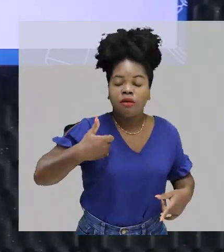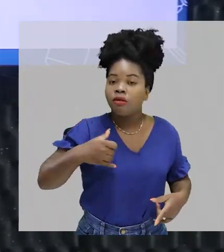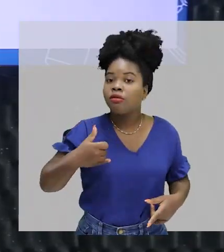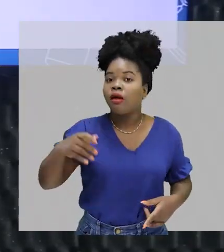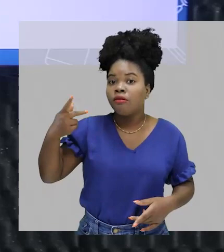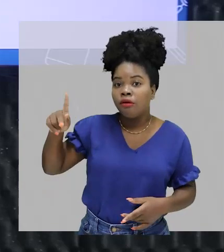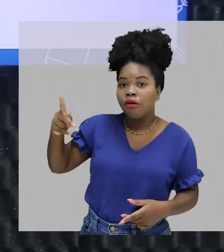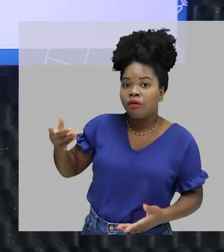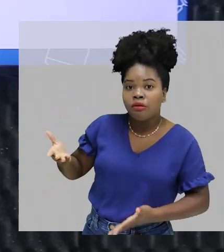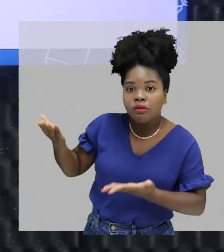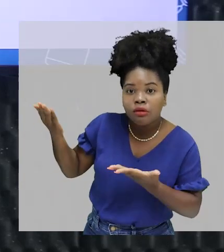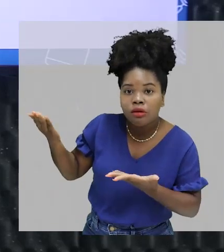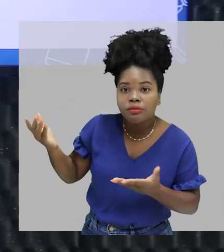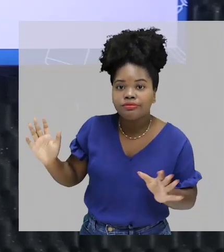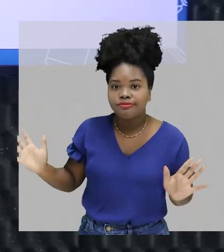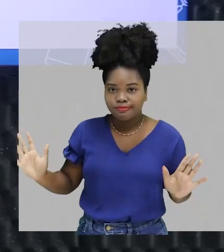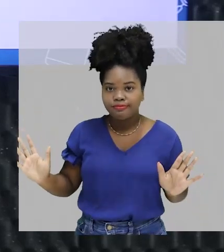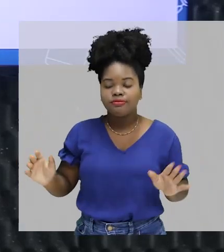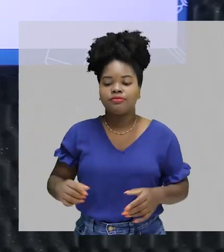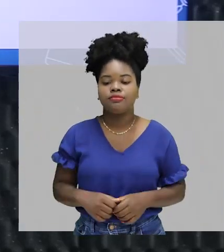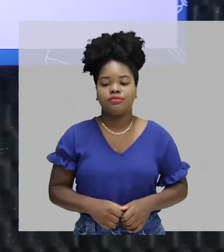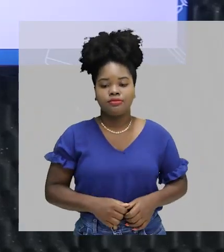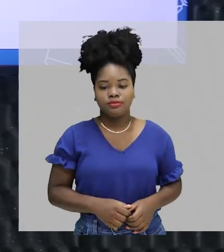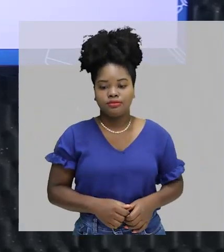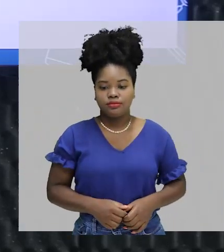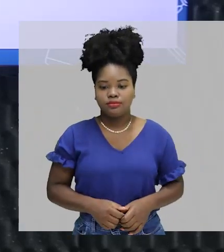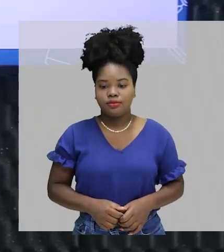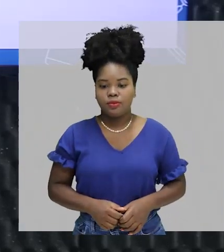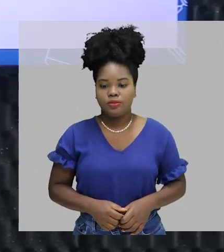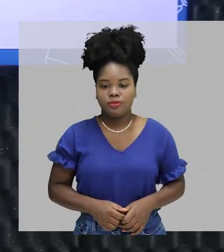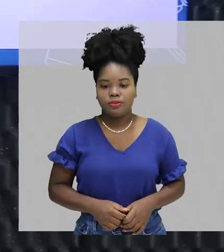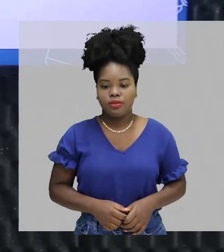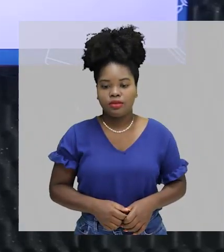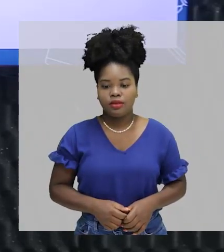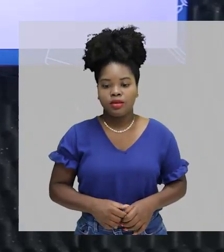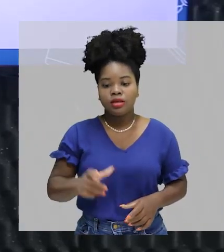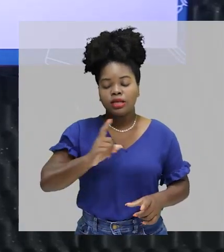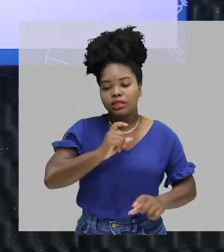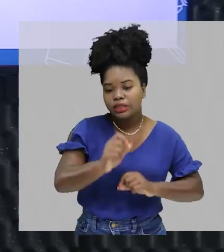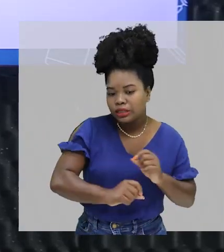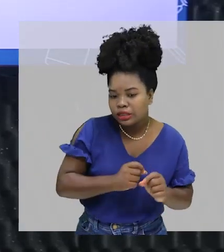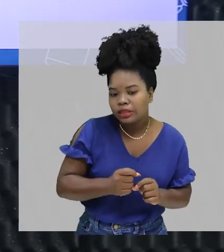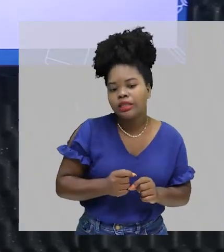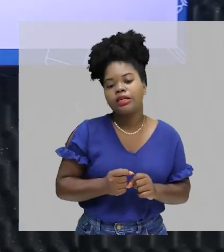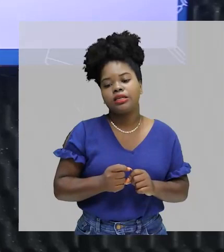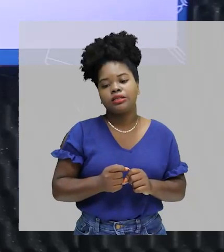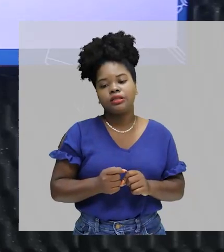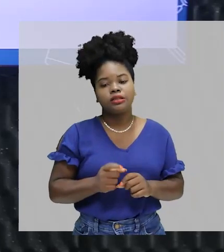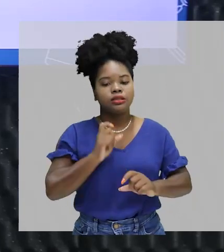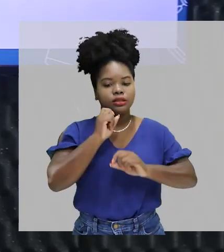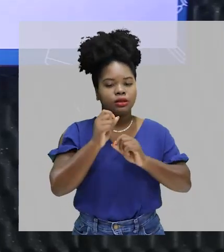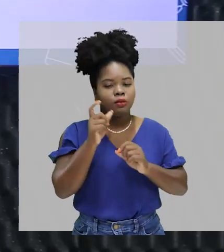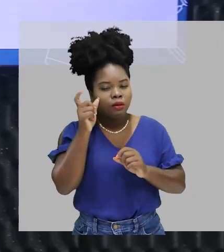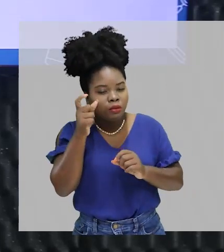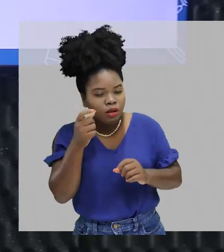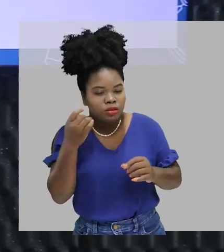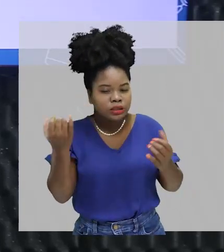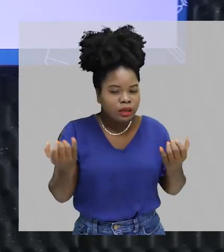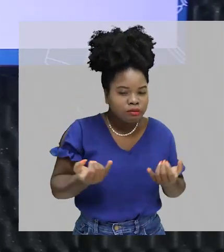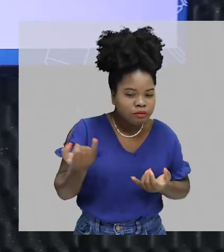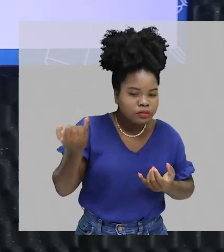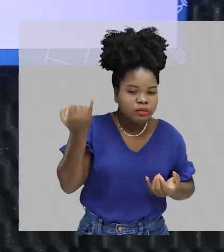idade desse fóssil, tudo bem? E há essa curiosidade. Agora